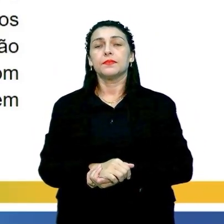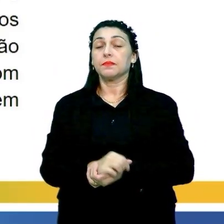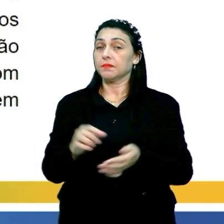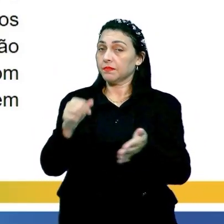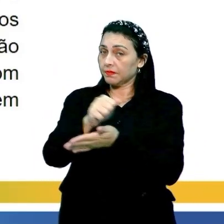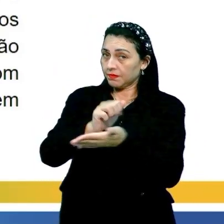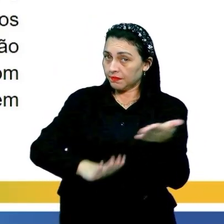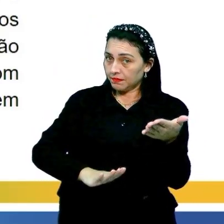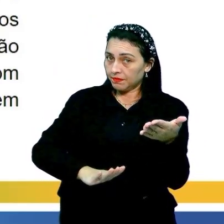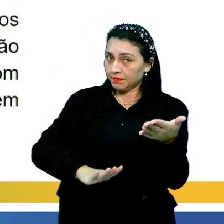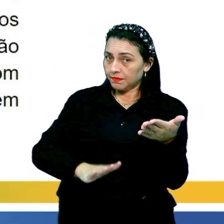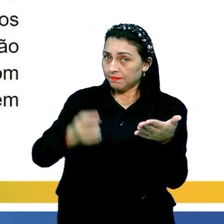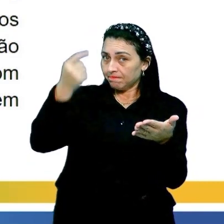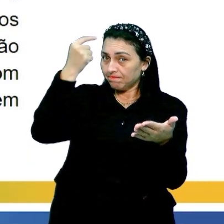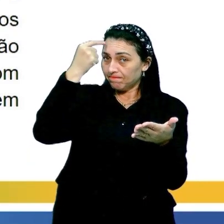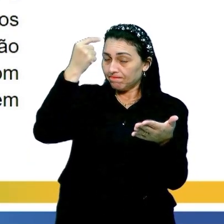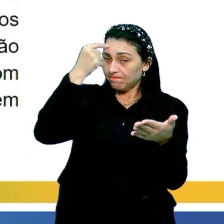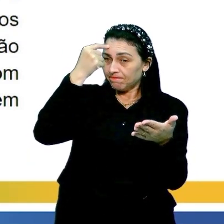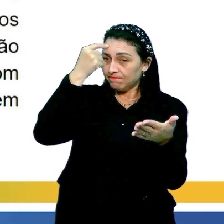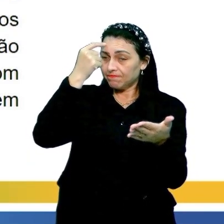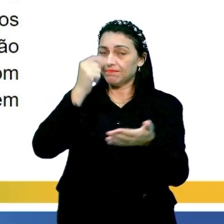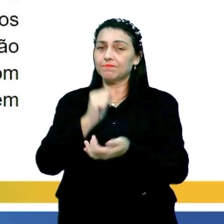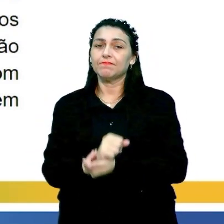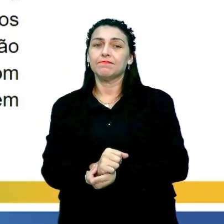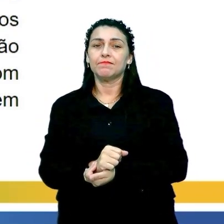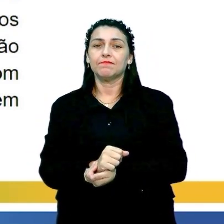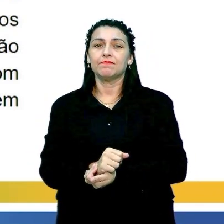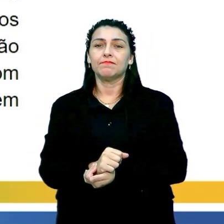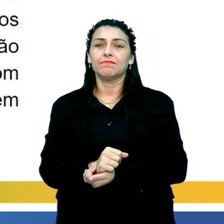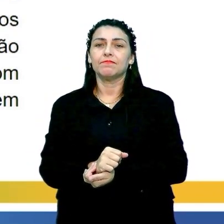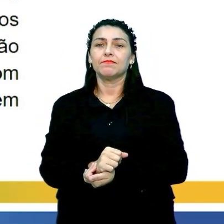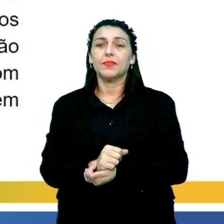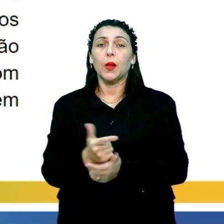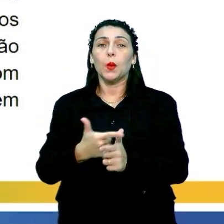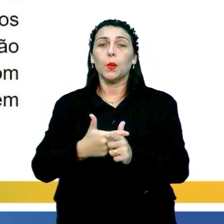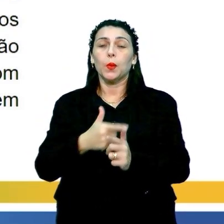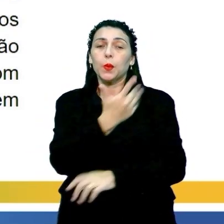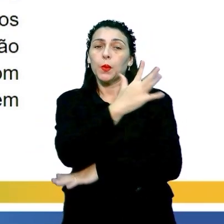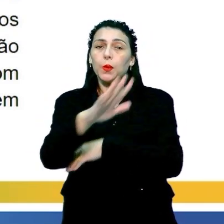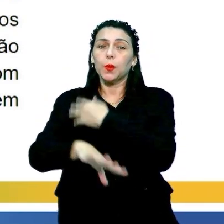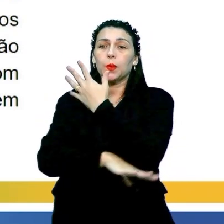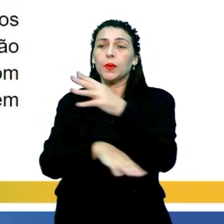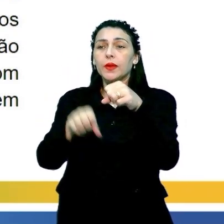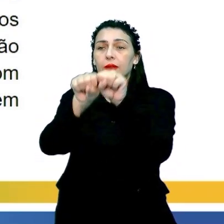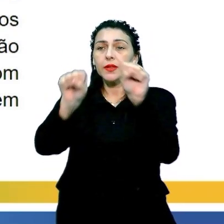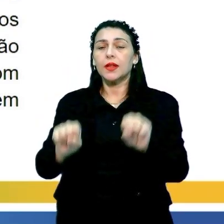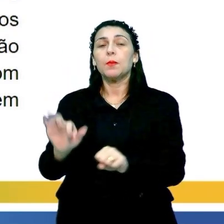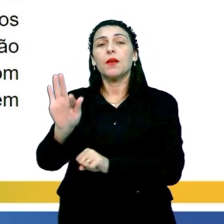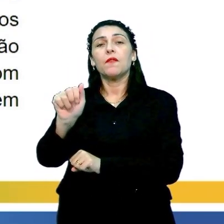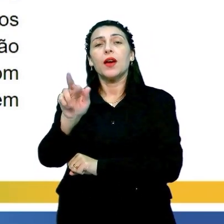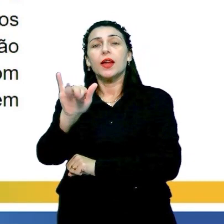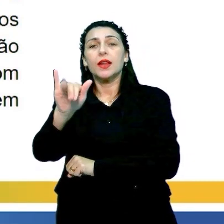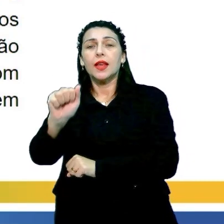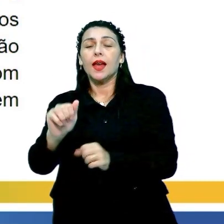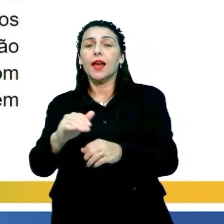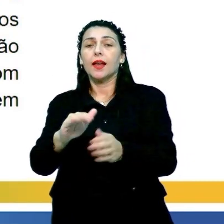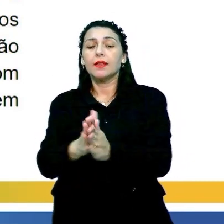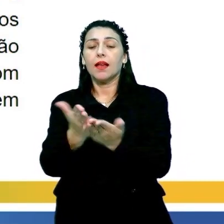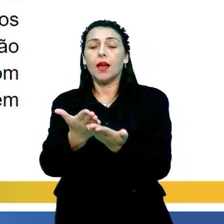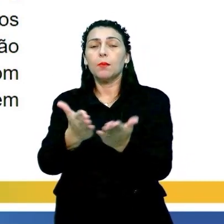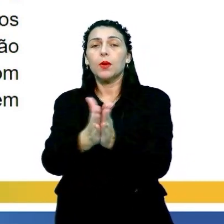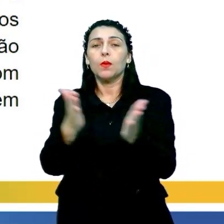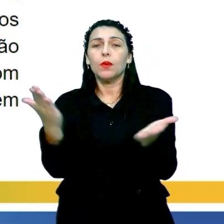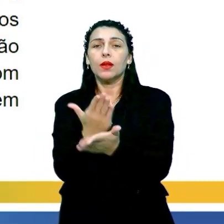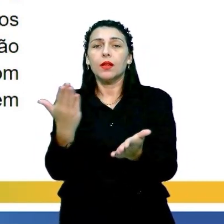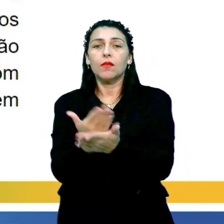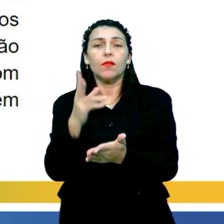Vamos exercitar o cérebro, minha gente? Questões ambientais, Sistema Farias Brito. Abram seu livrinho que a gente